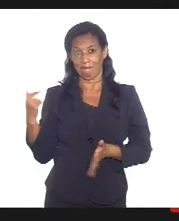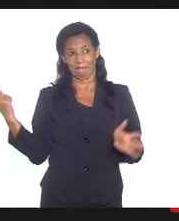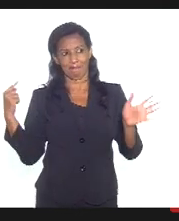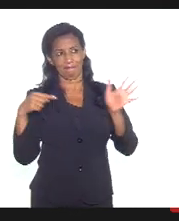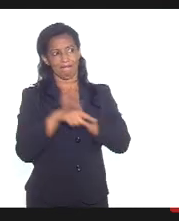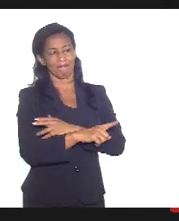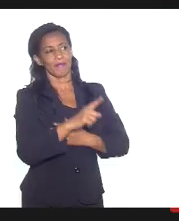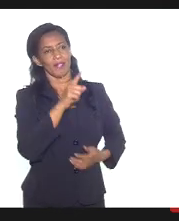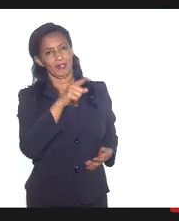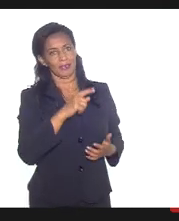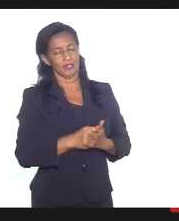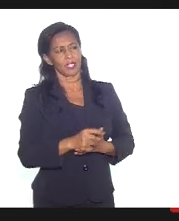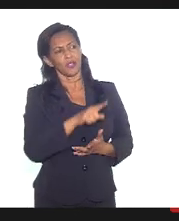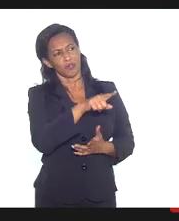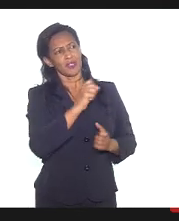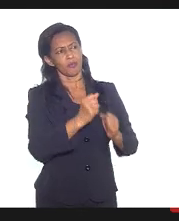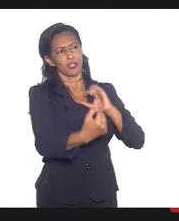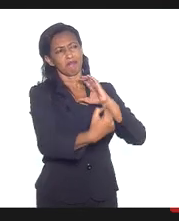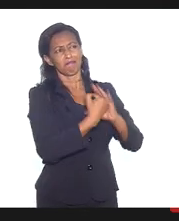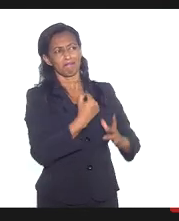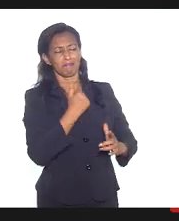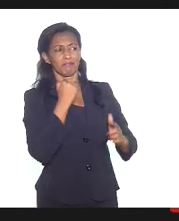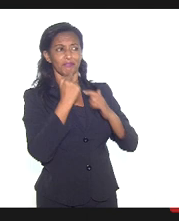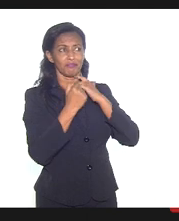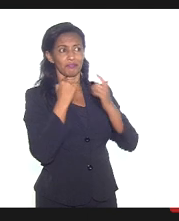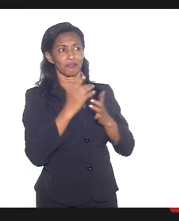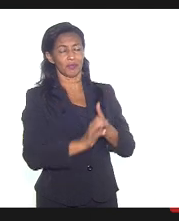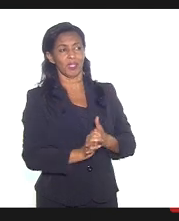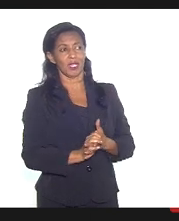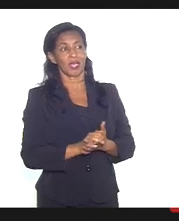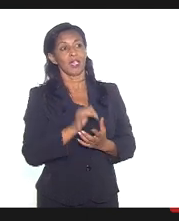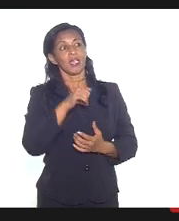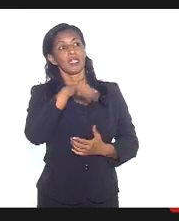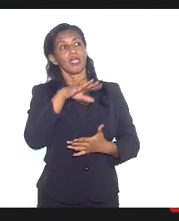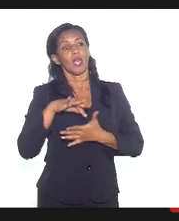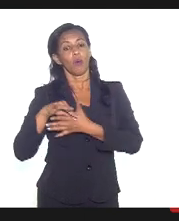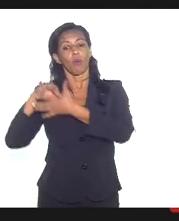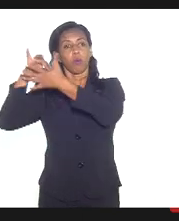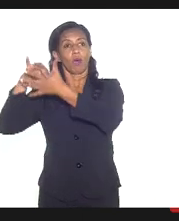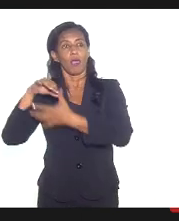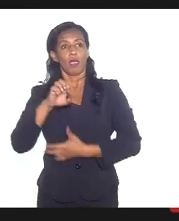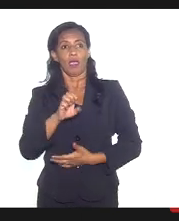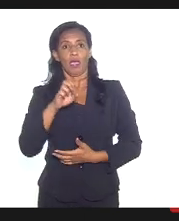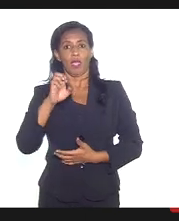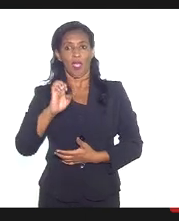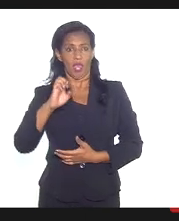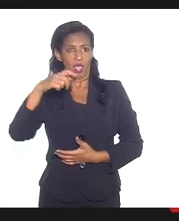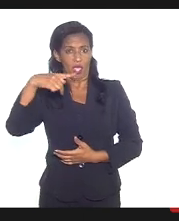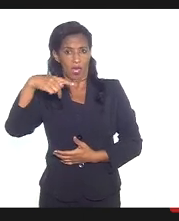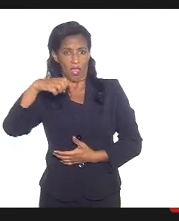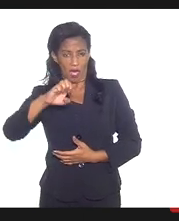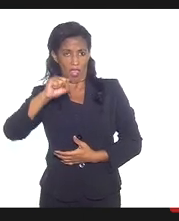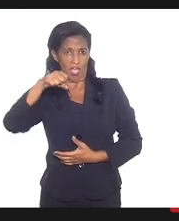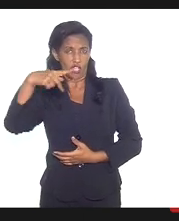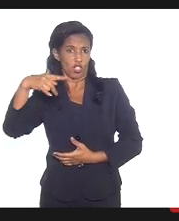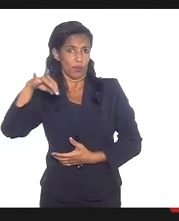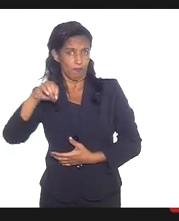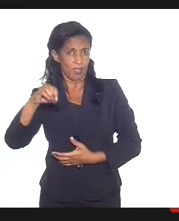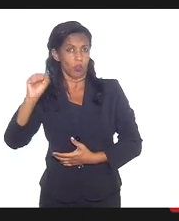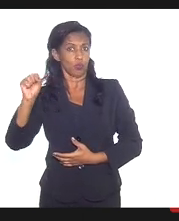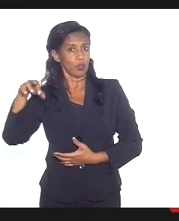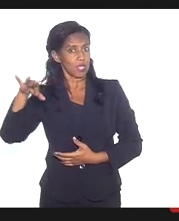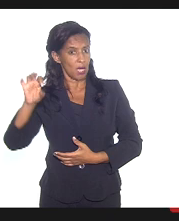do CIPETRO é o Espírito Santo. É um sistema criado com autorização do